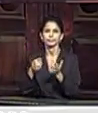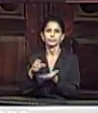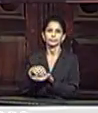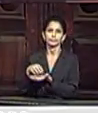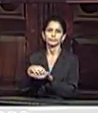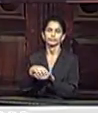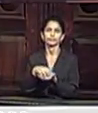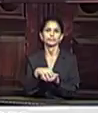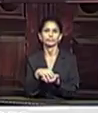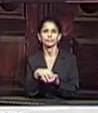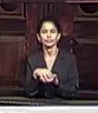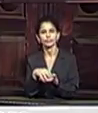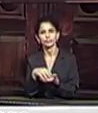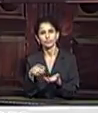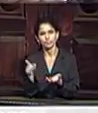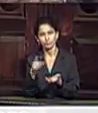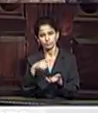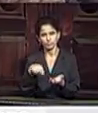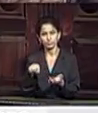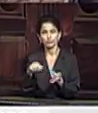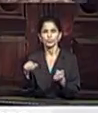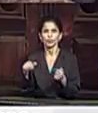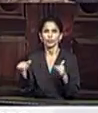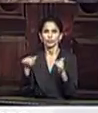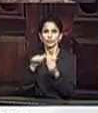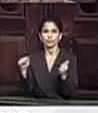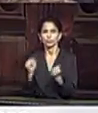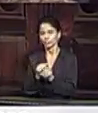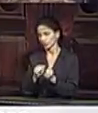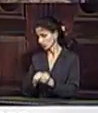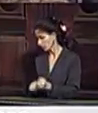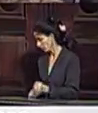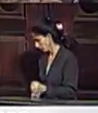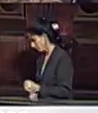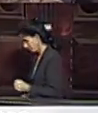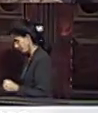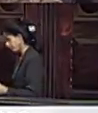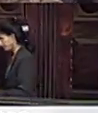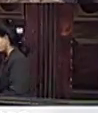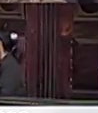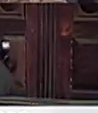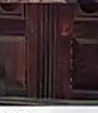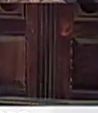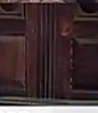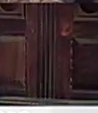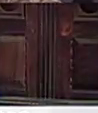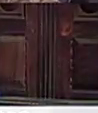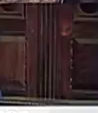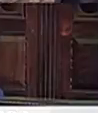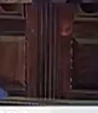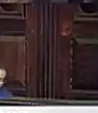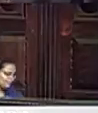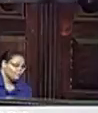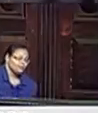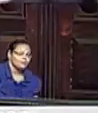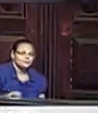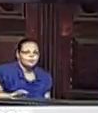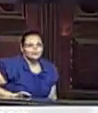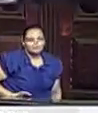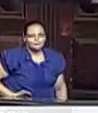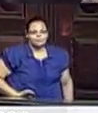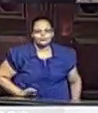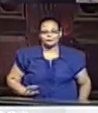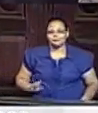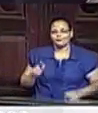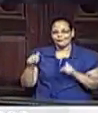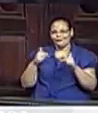Fomos colegas da CPI de Barcas. Isso. É, finalidade desse grupo de trabalhos, constituído